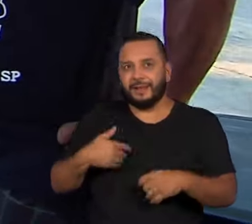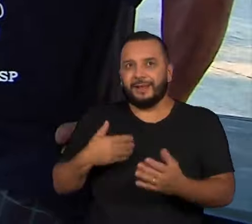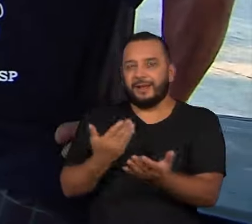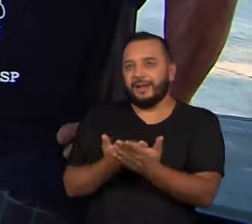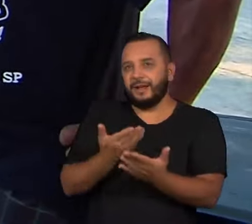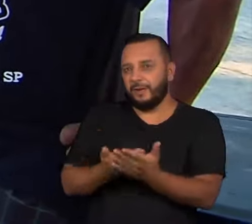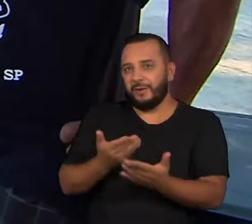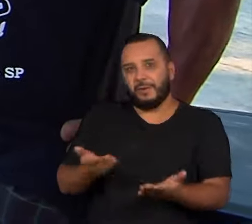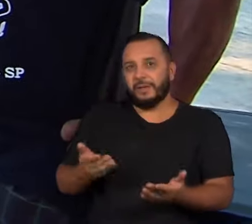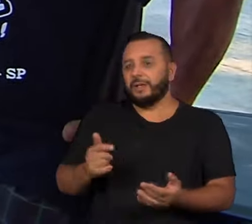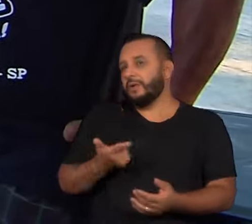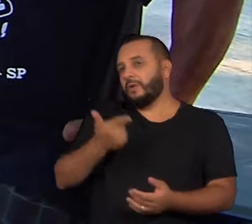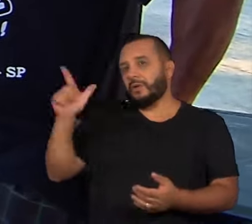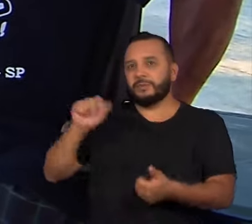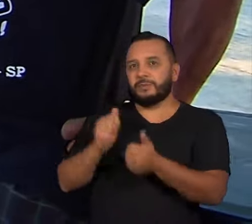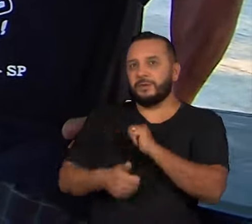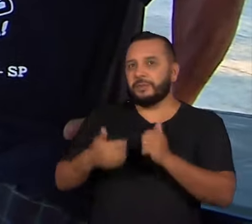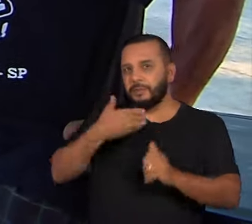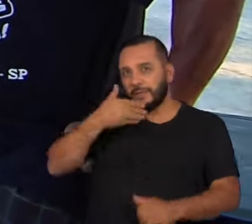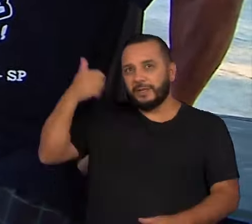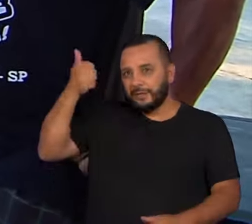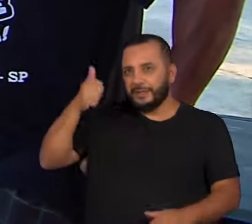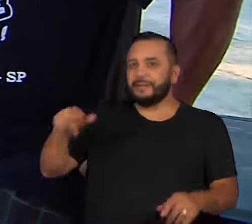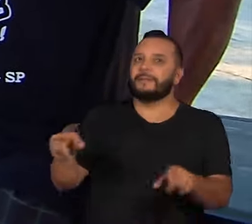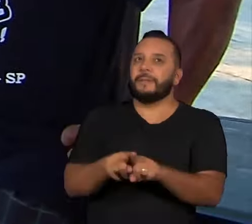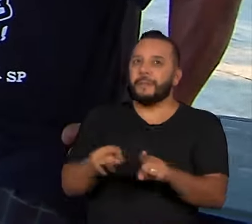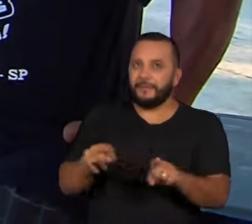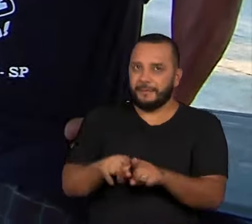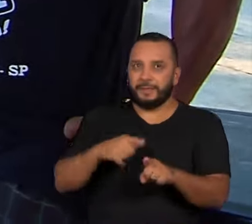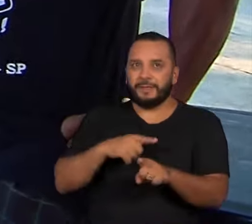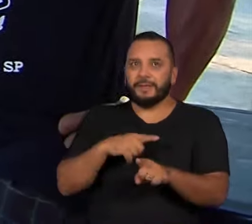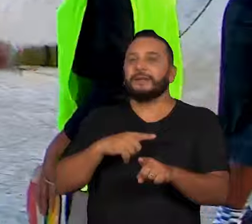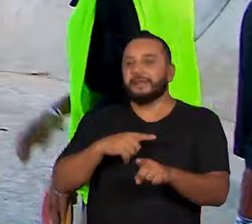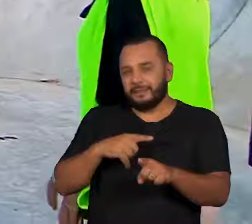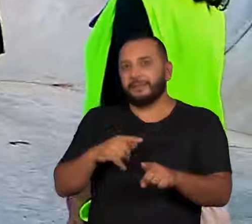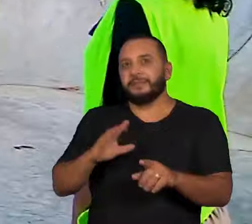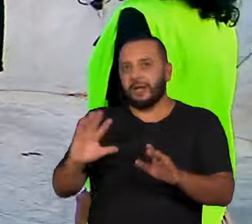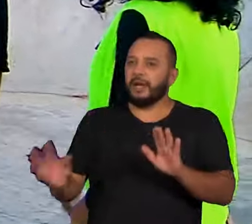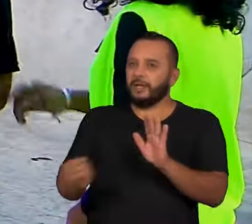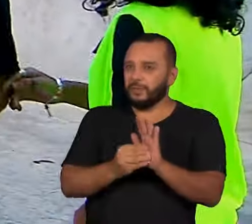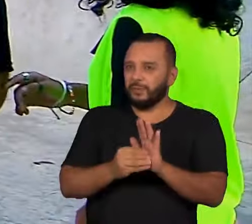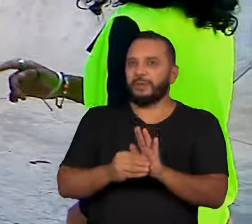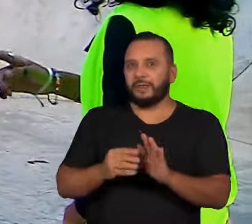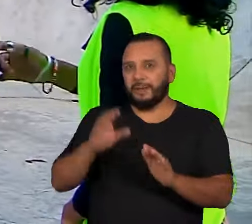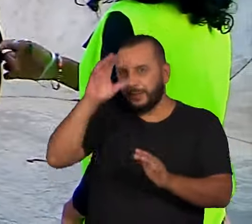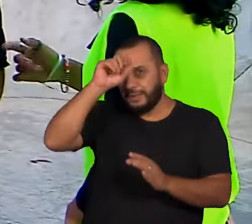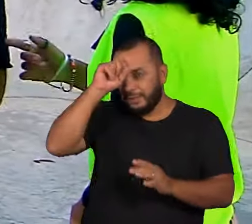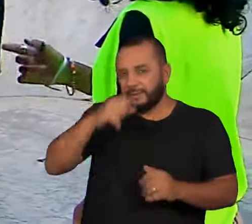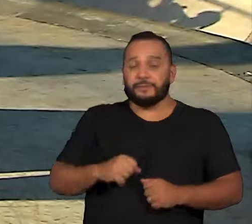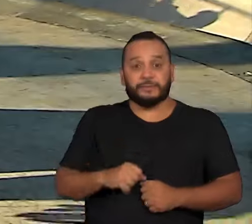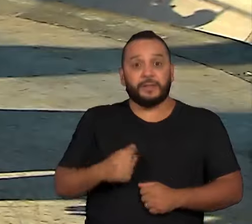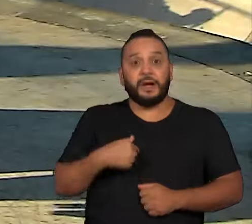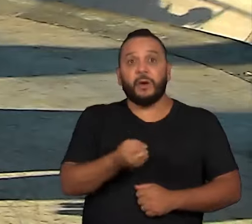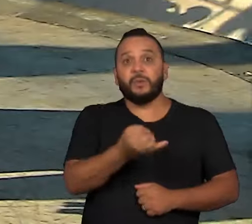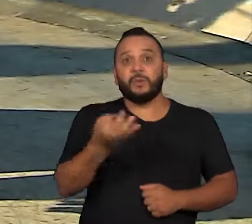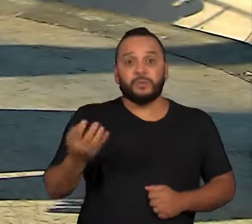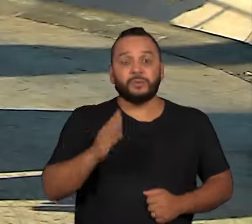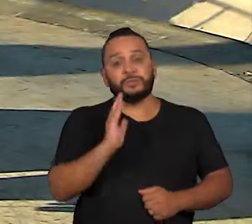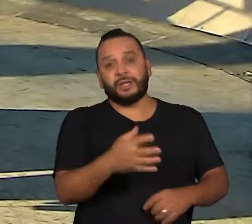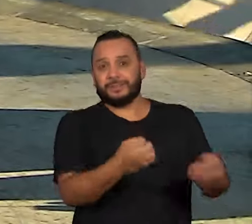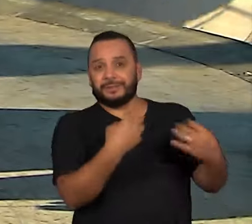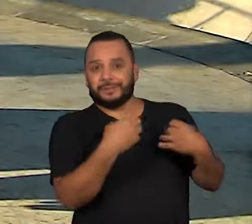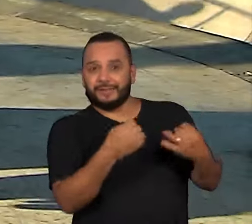em qualquer outro esporte e também vai incluir isso na grade dele. Eu vou aprender muito com eles. Alguns alunos estão aqui, já me ensinaram, me